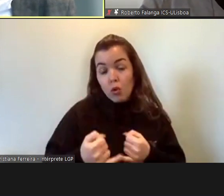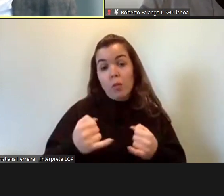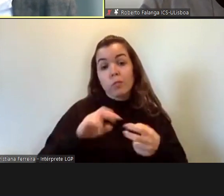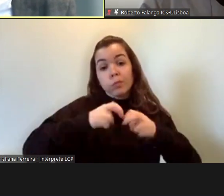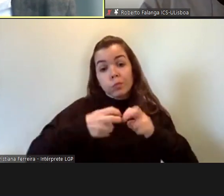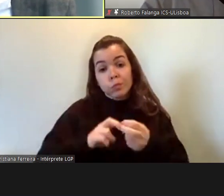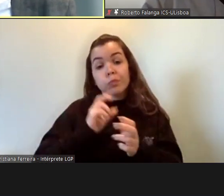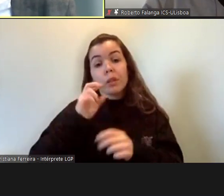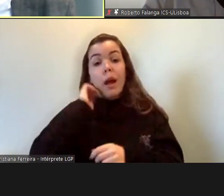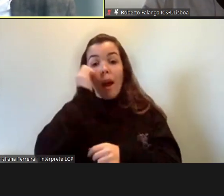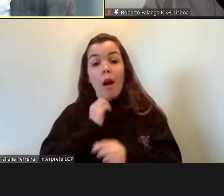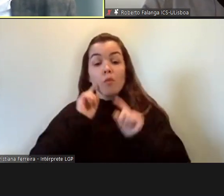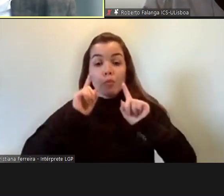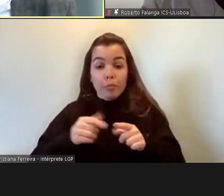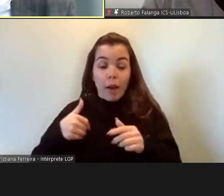vai ter repercussões na democracia.